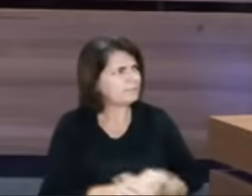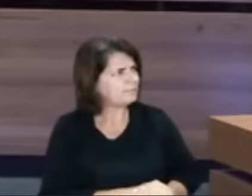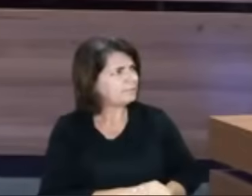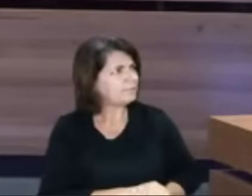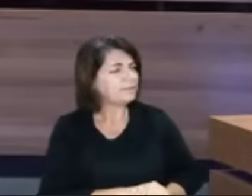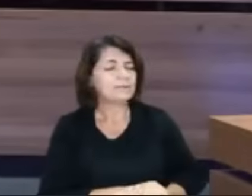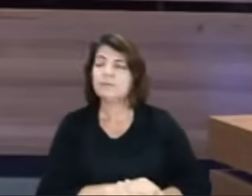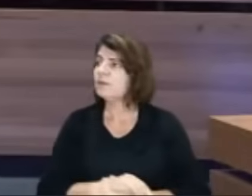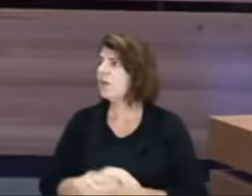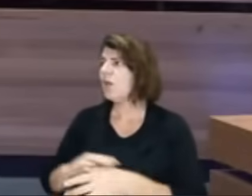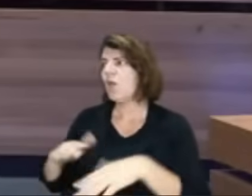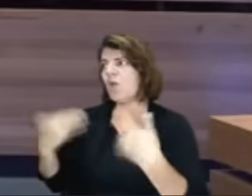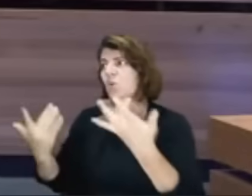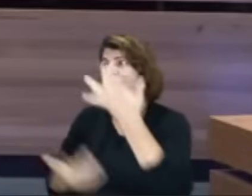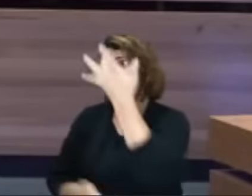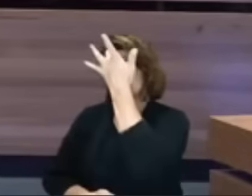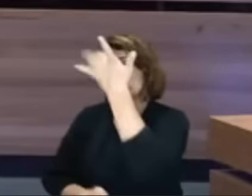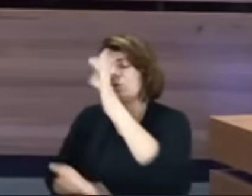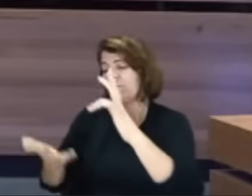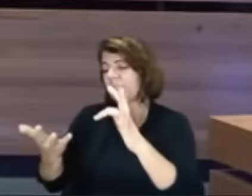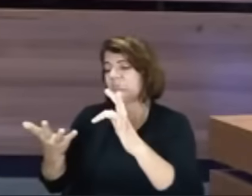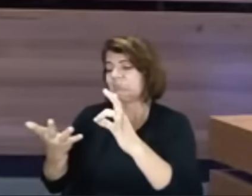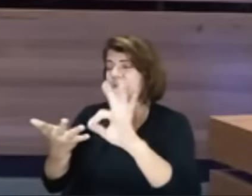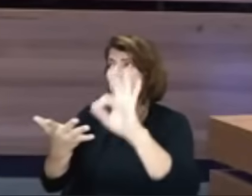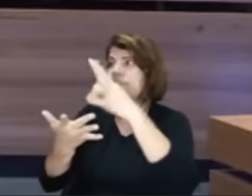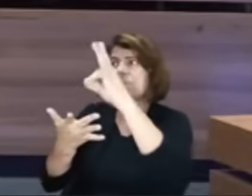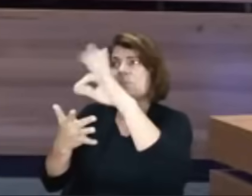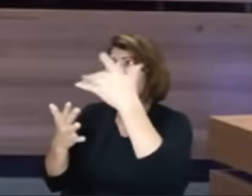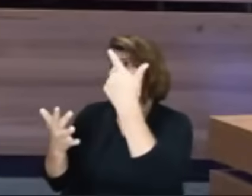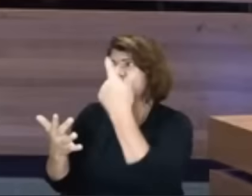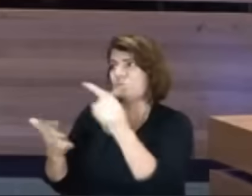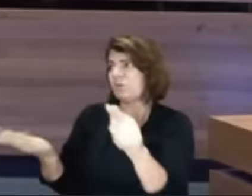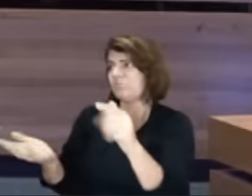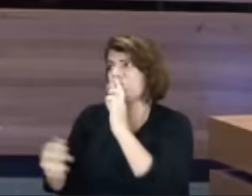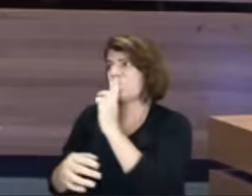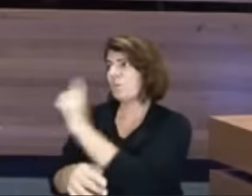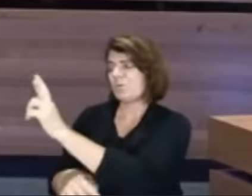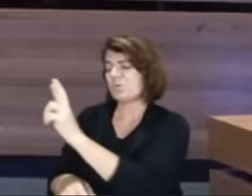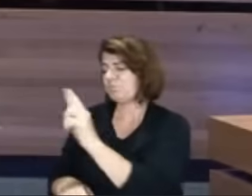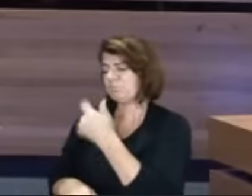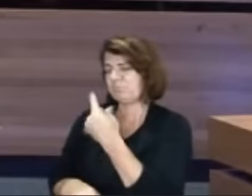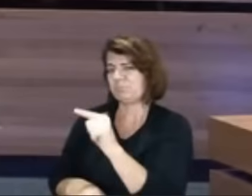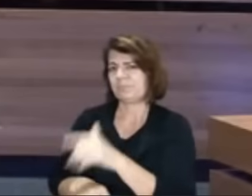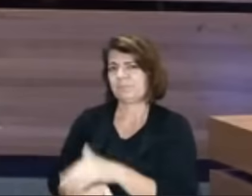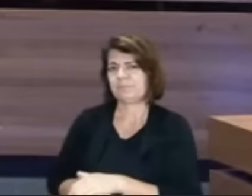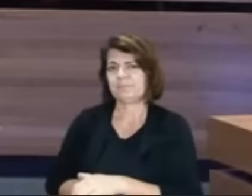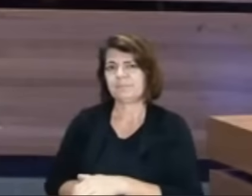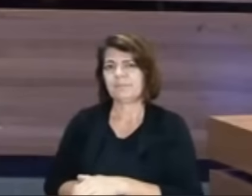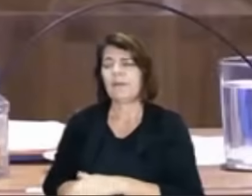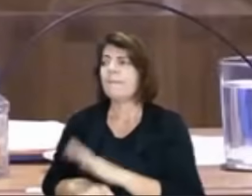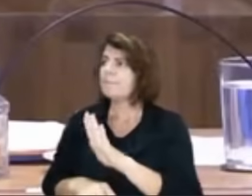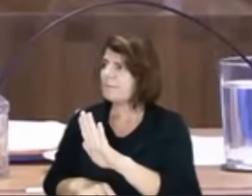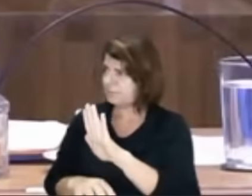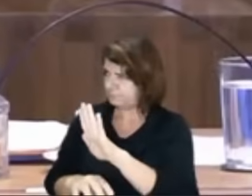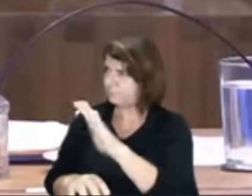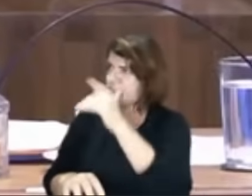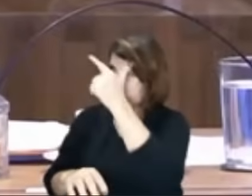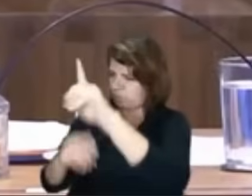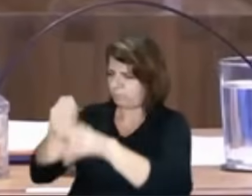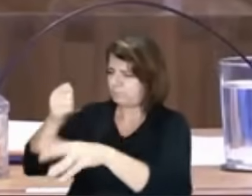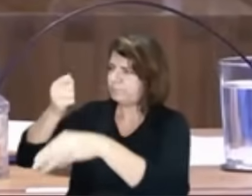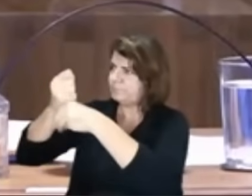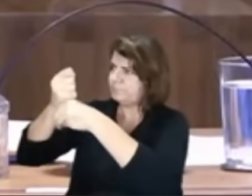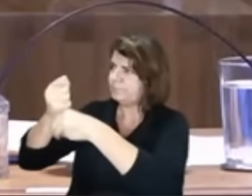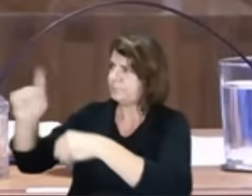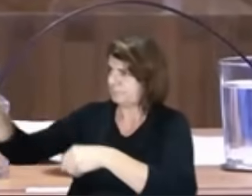elementos para dizer aos senhor isso daí entendi agora eu gostaria de voltar a uma coisa que o senhor falou